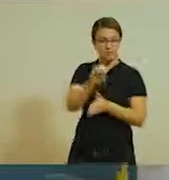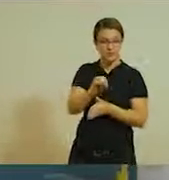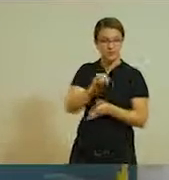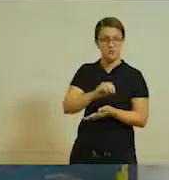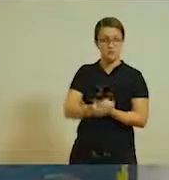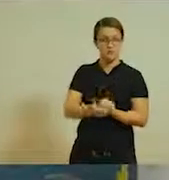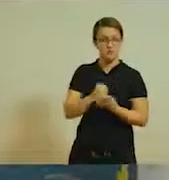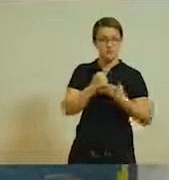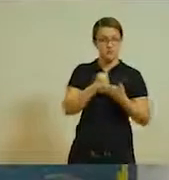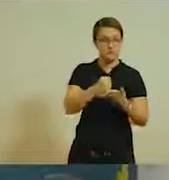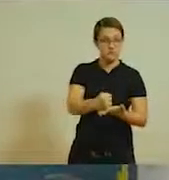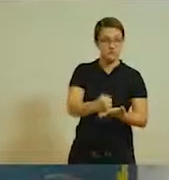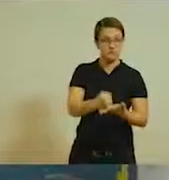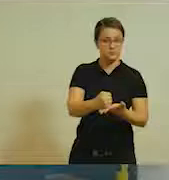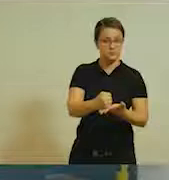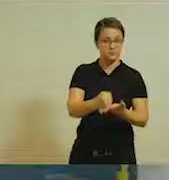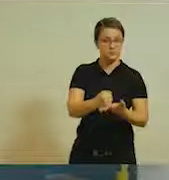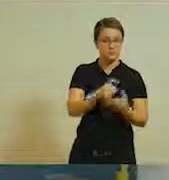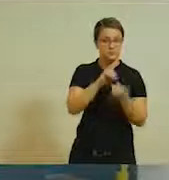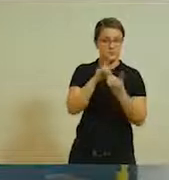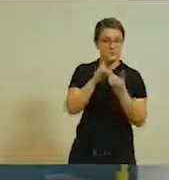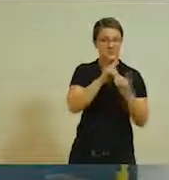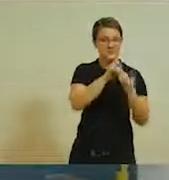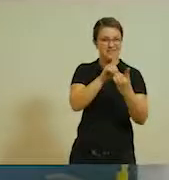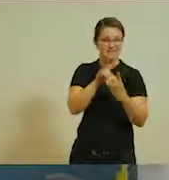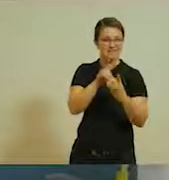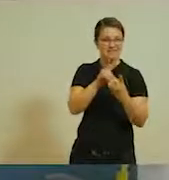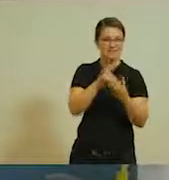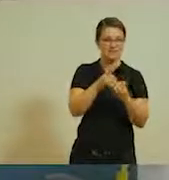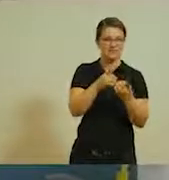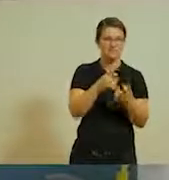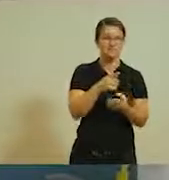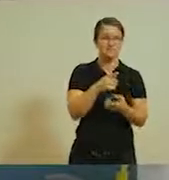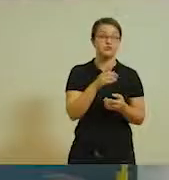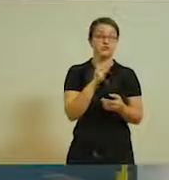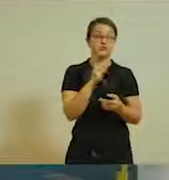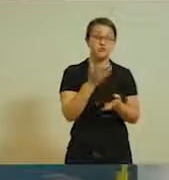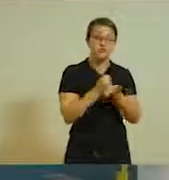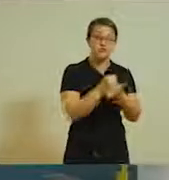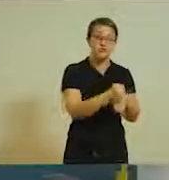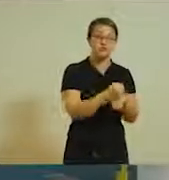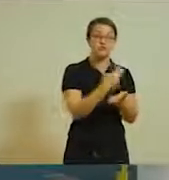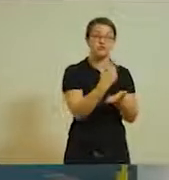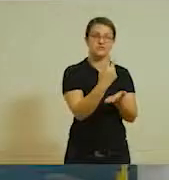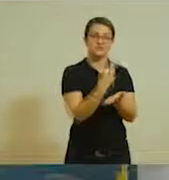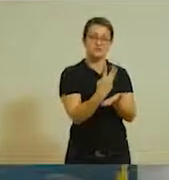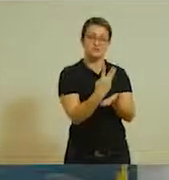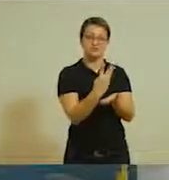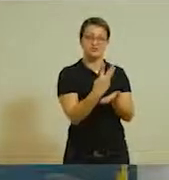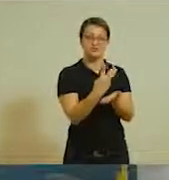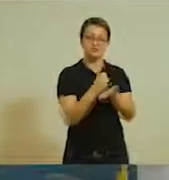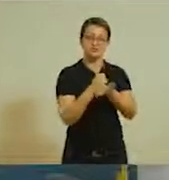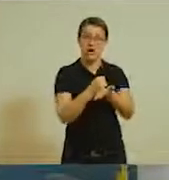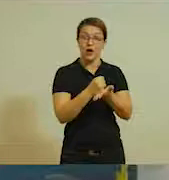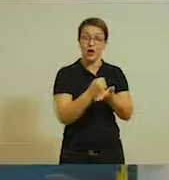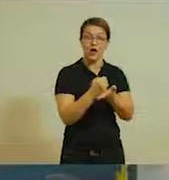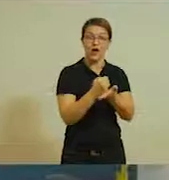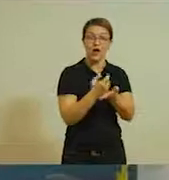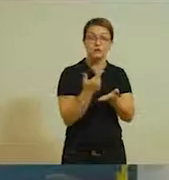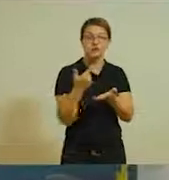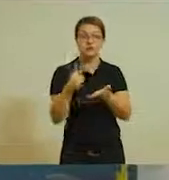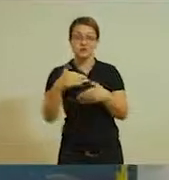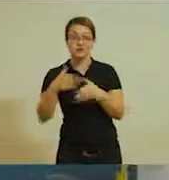caixas, as quais serão entregues para alguns clientes. Foram entregues 23 caixas e as outras retornaram